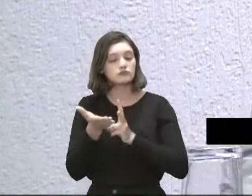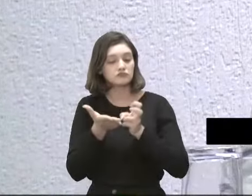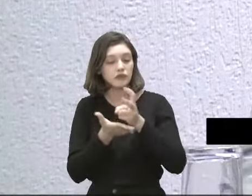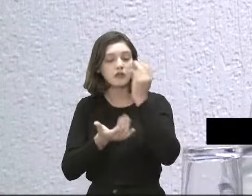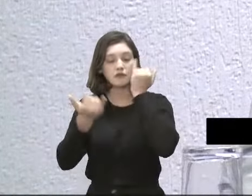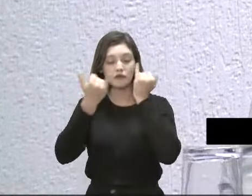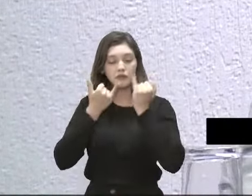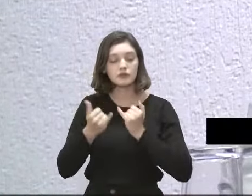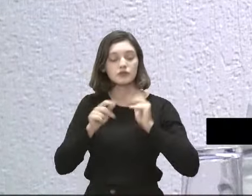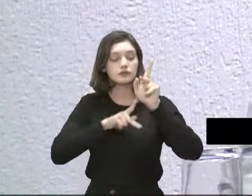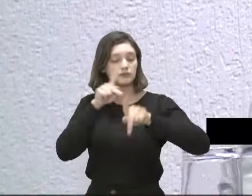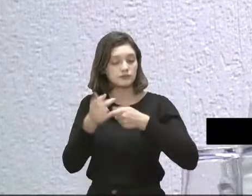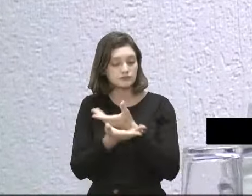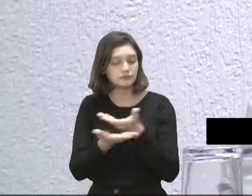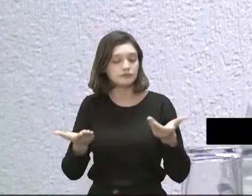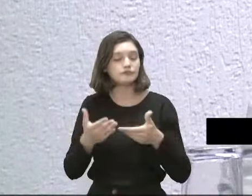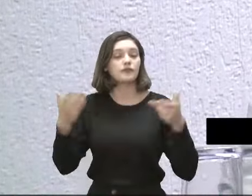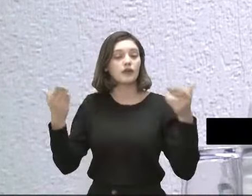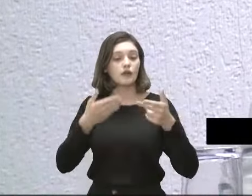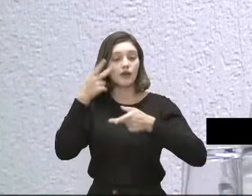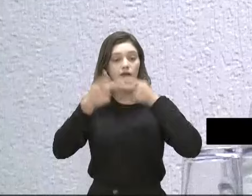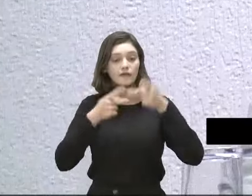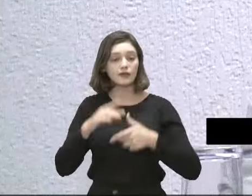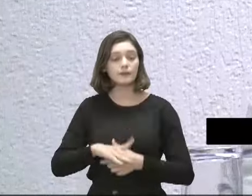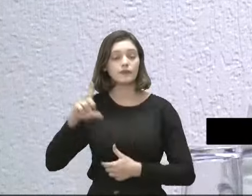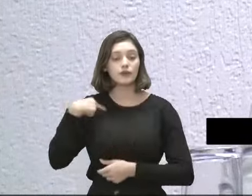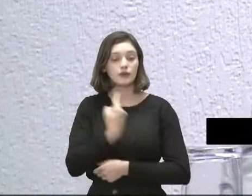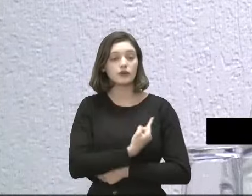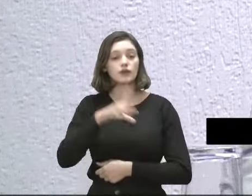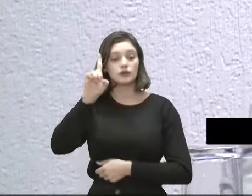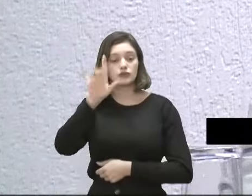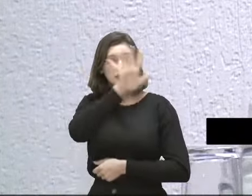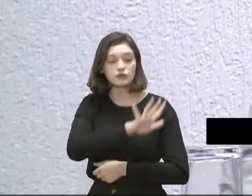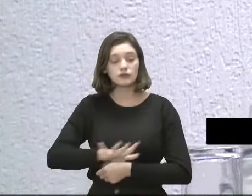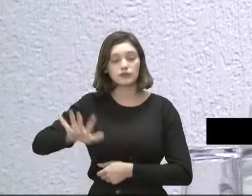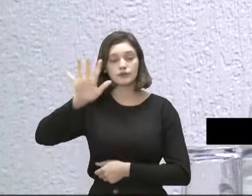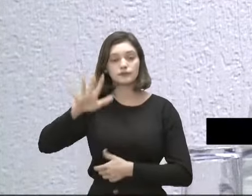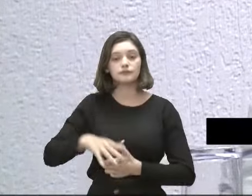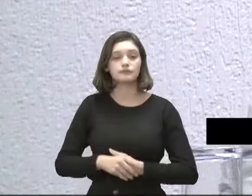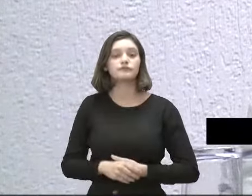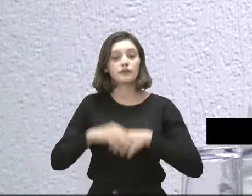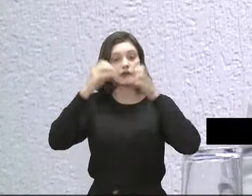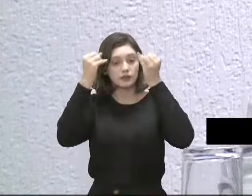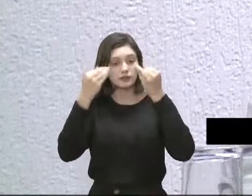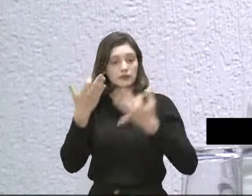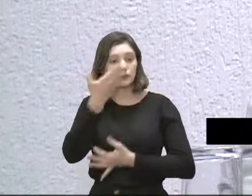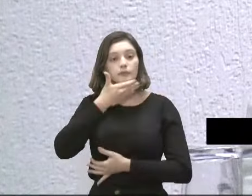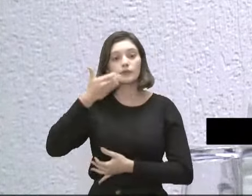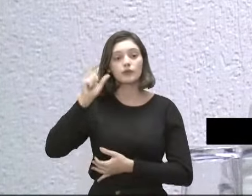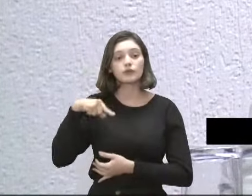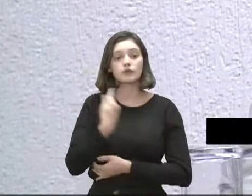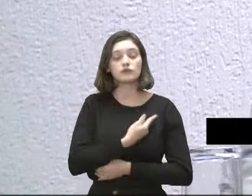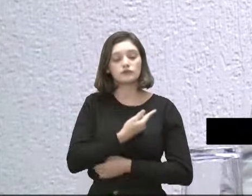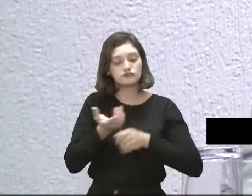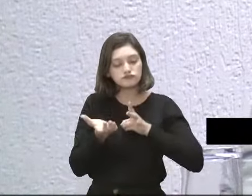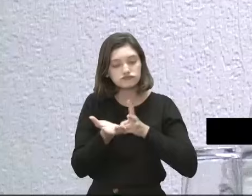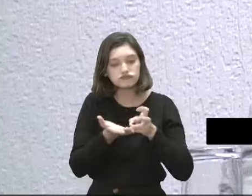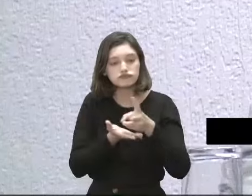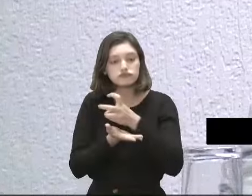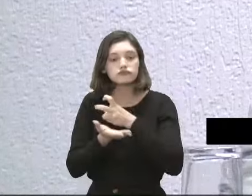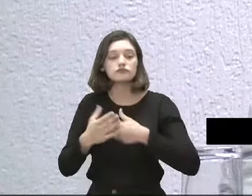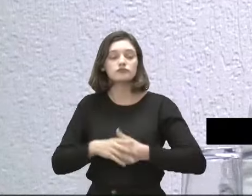população. E agora eu vou passar a palavra para a nossa diretora-geral, que vai poder explanar mais aprofundado as